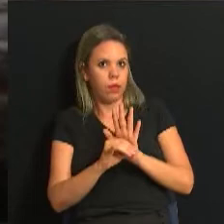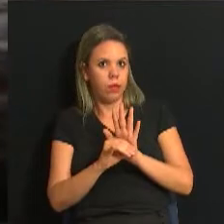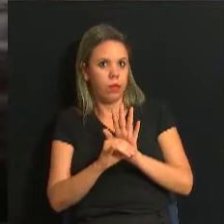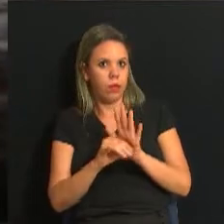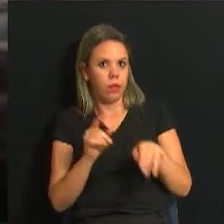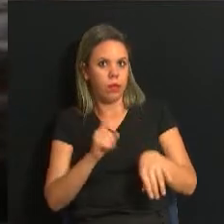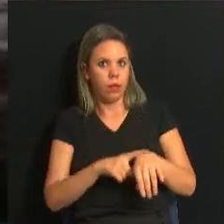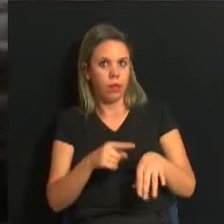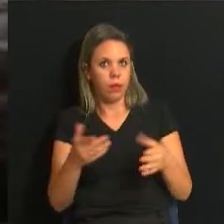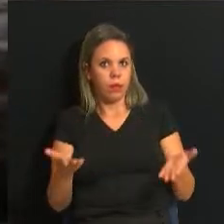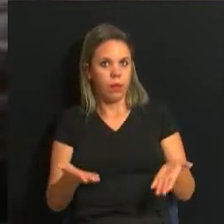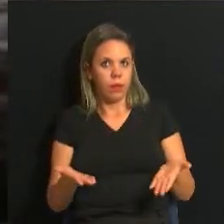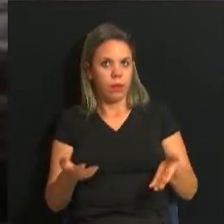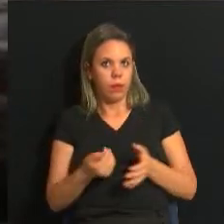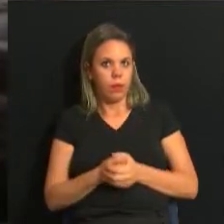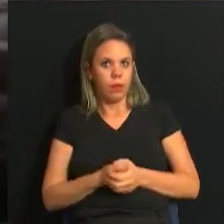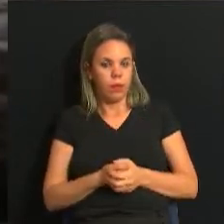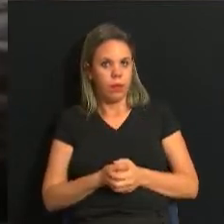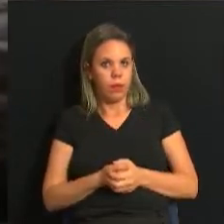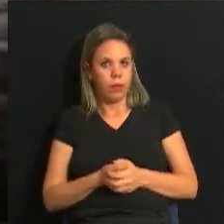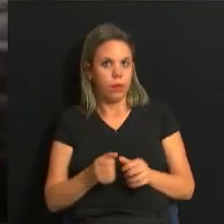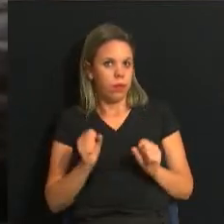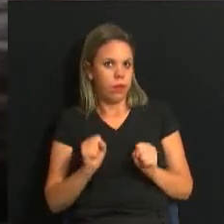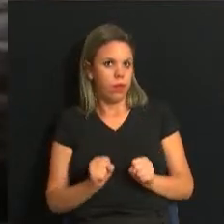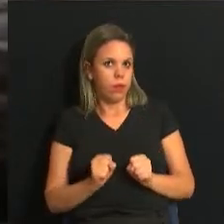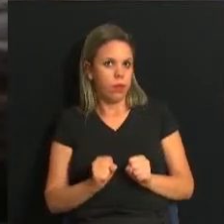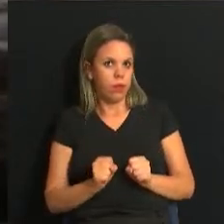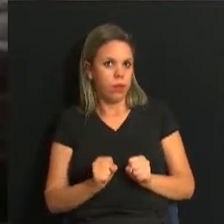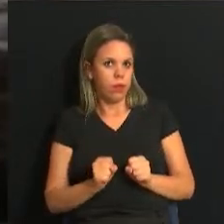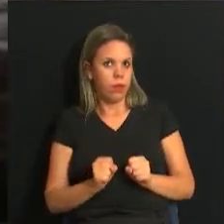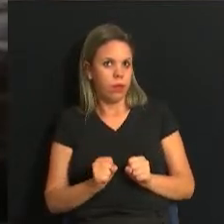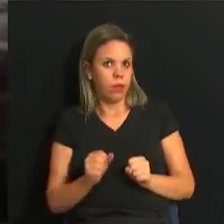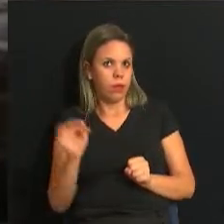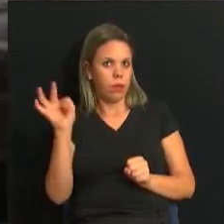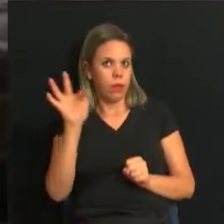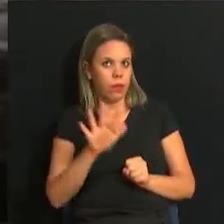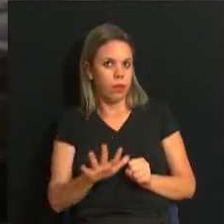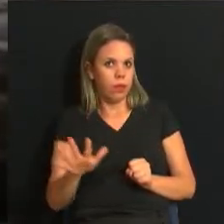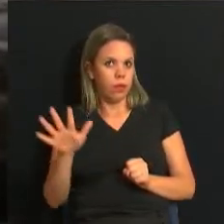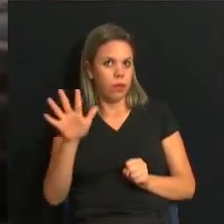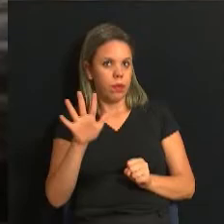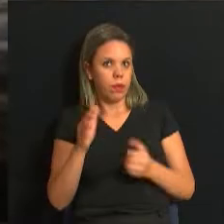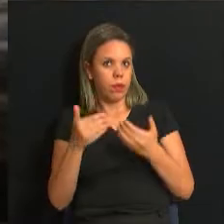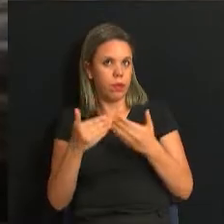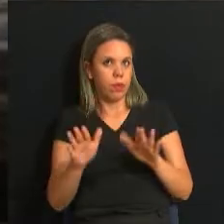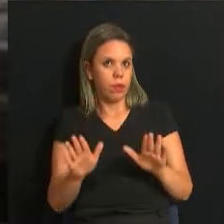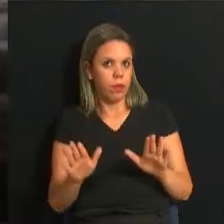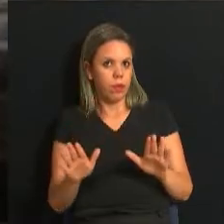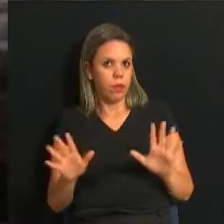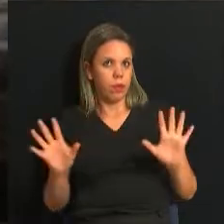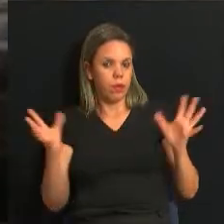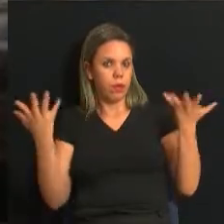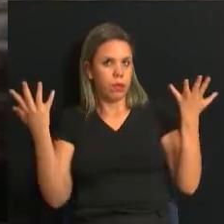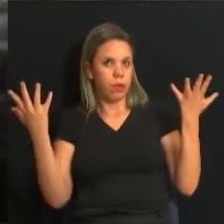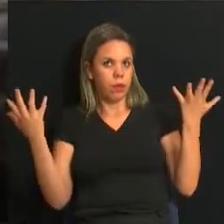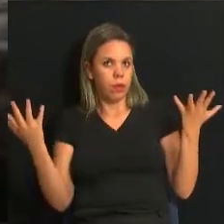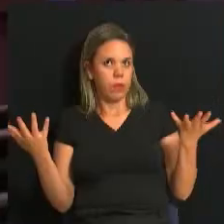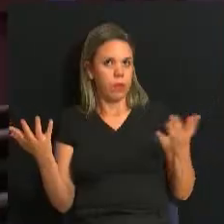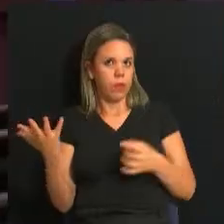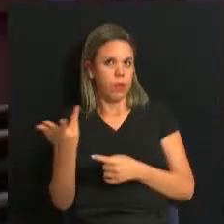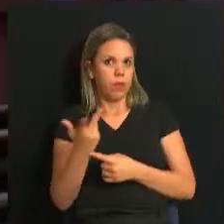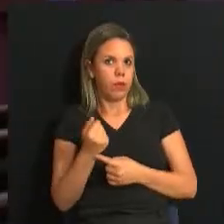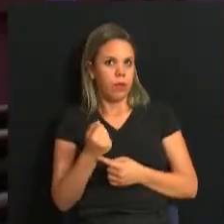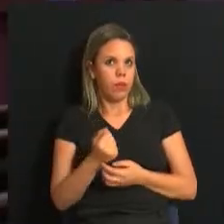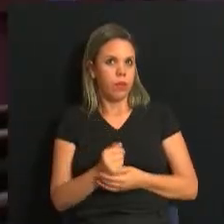que a gente está passando, a gente poder a universidade abrir essas comemorações com manifestações artísticas.